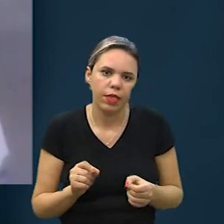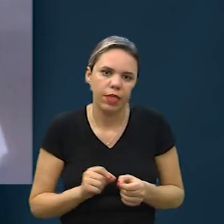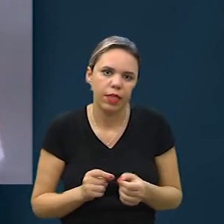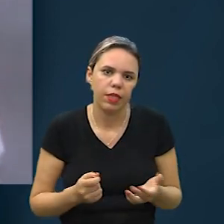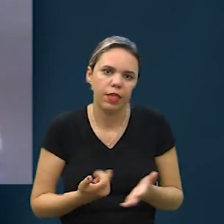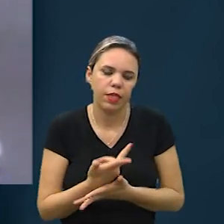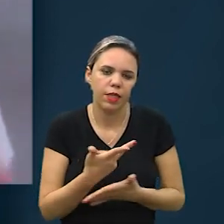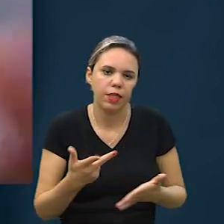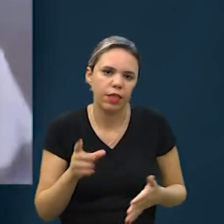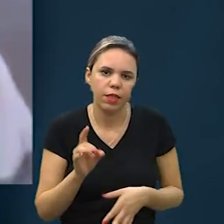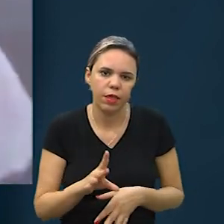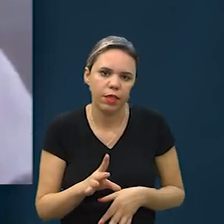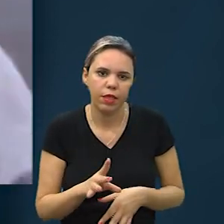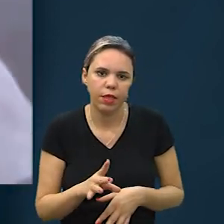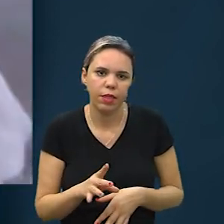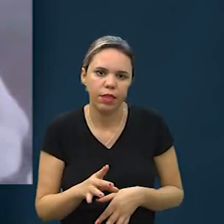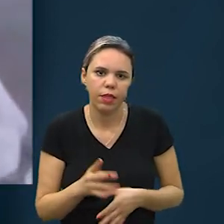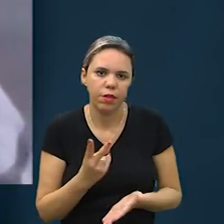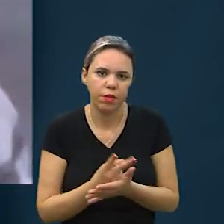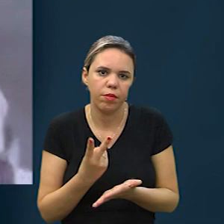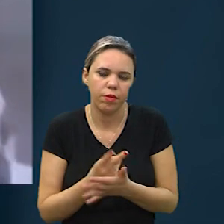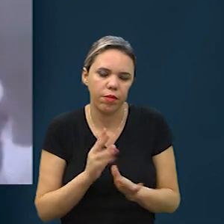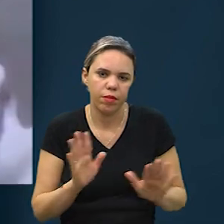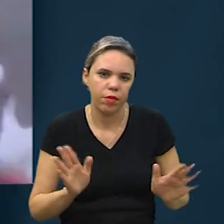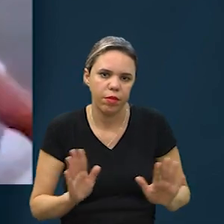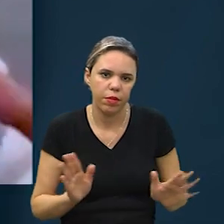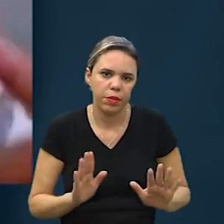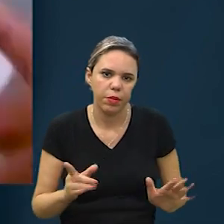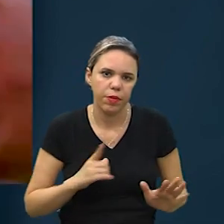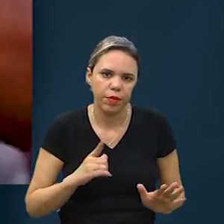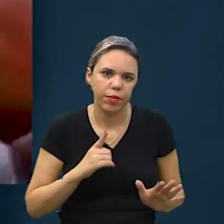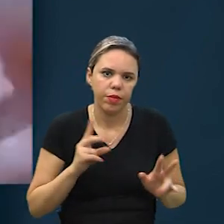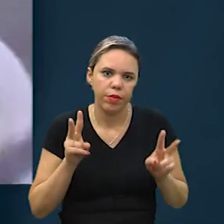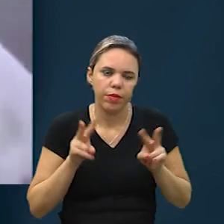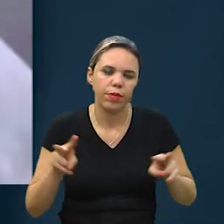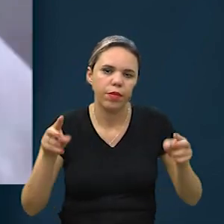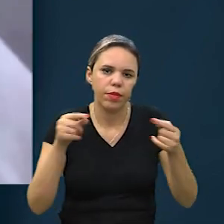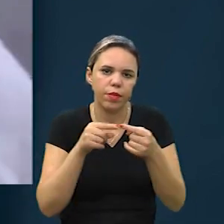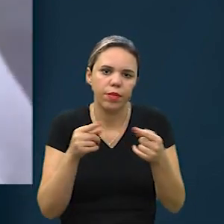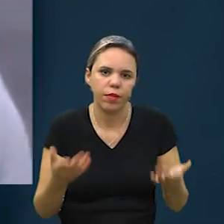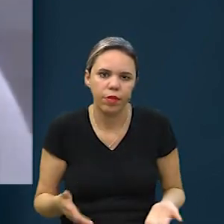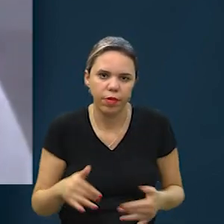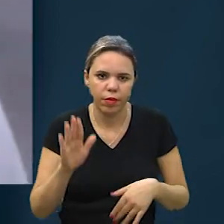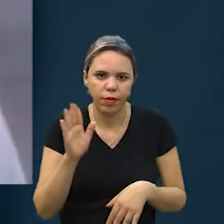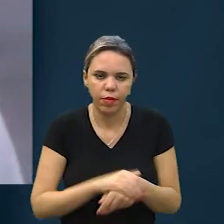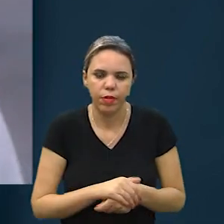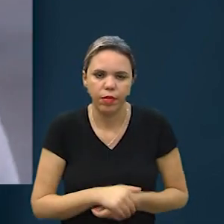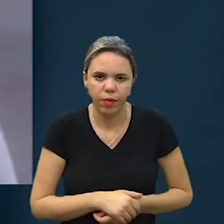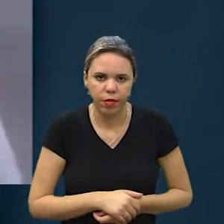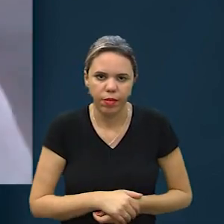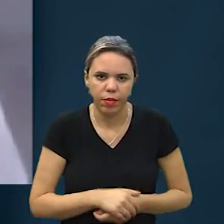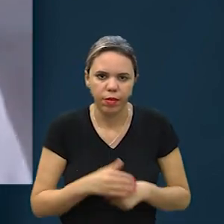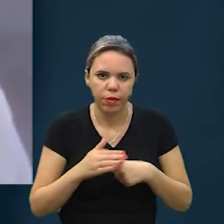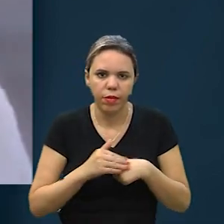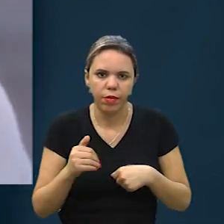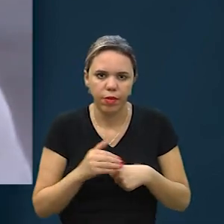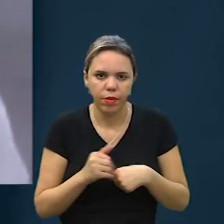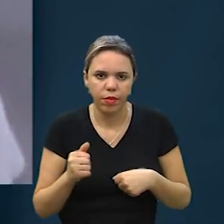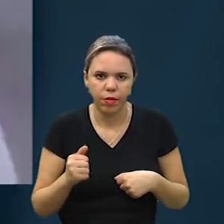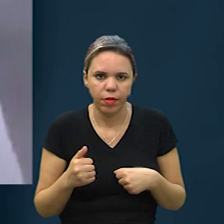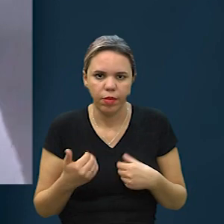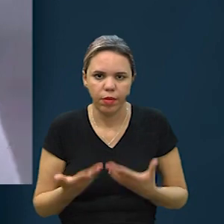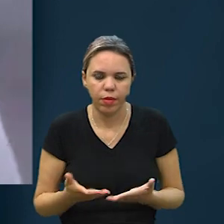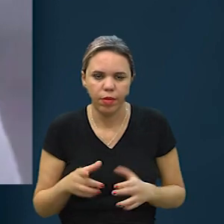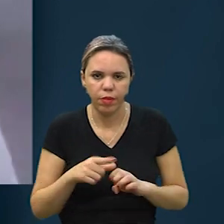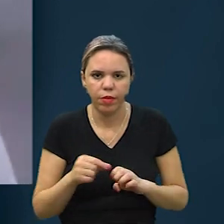não é comprar só dos mesmos, né? Mas ter um olhar mais